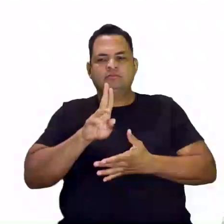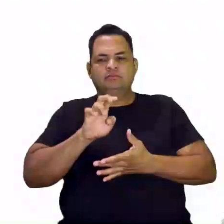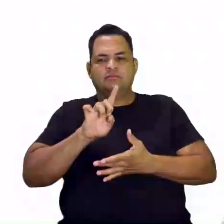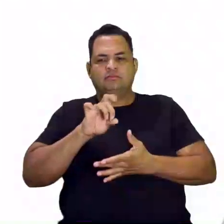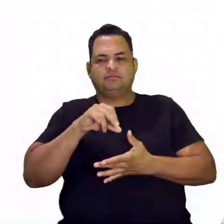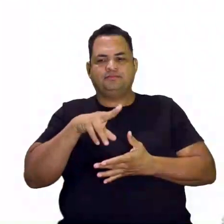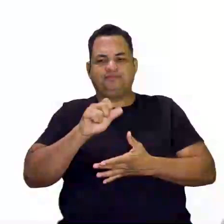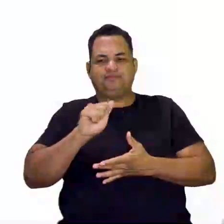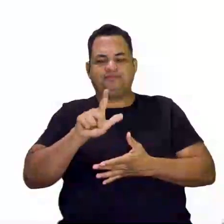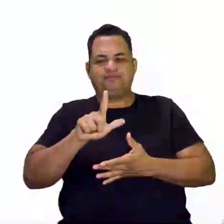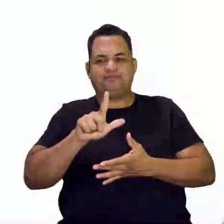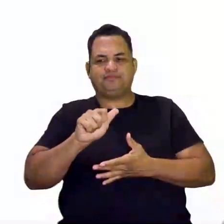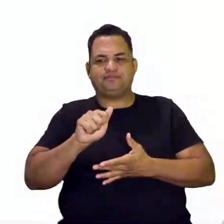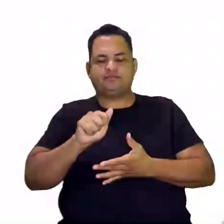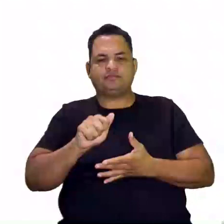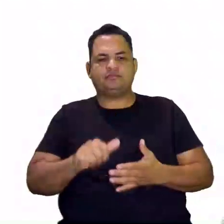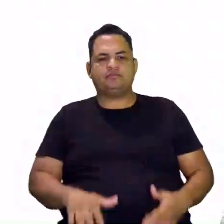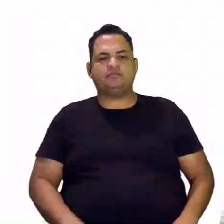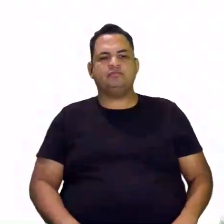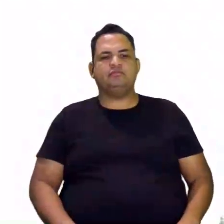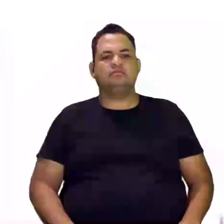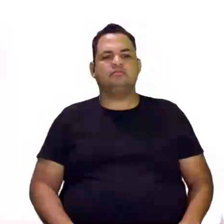organela.